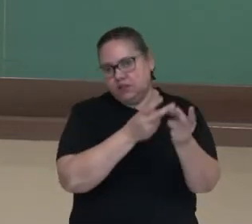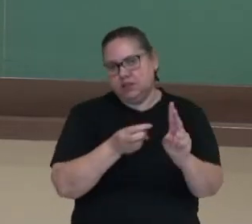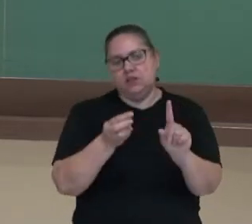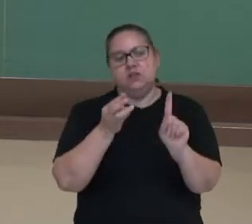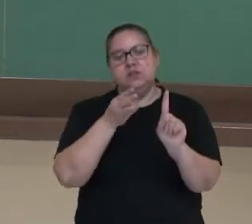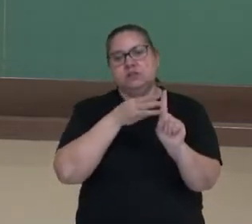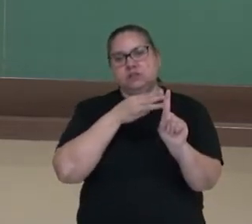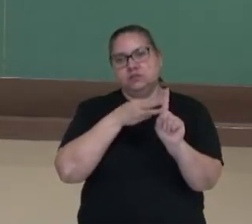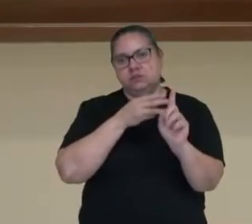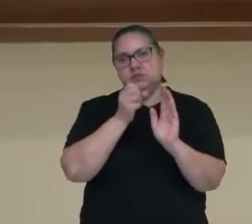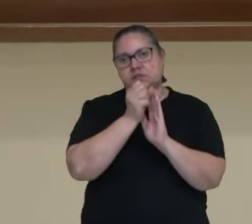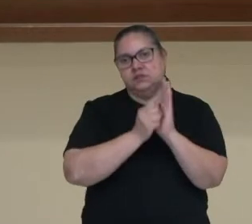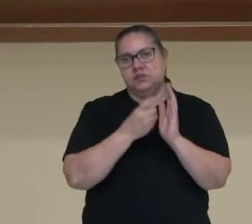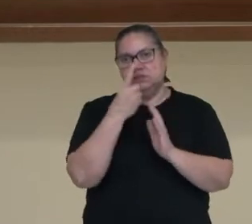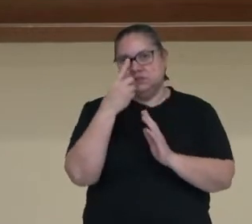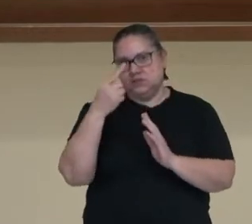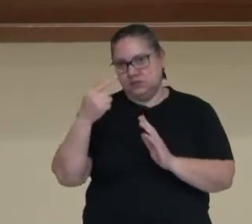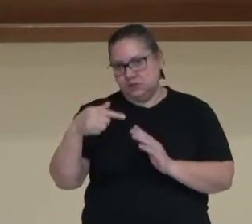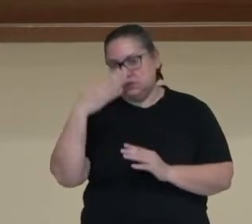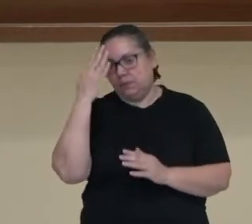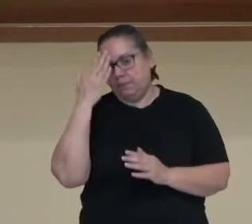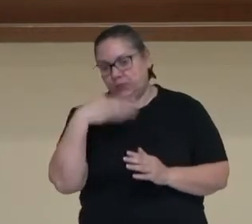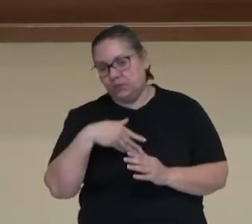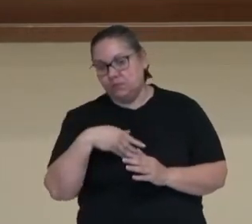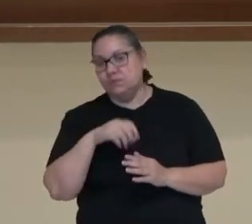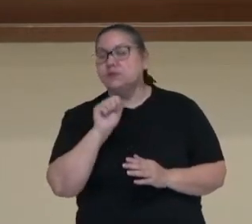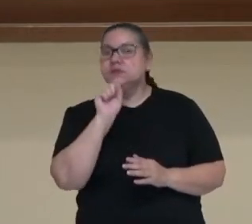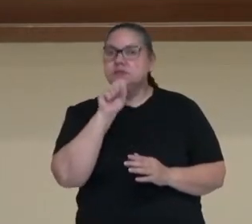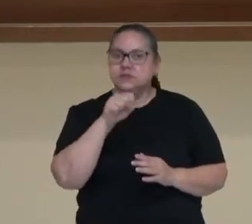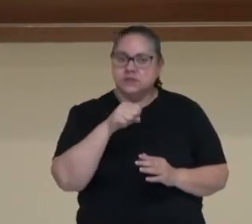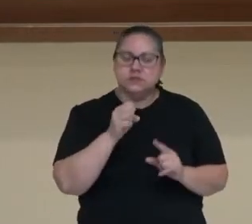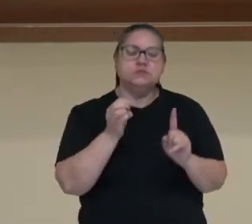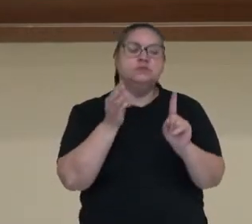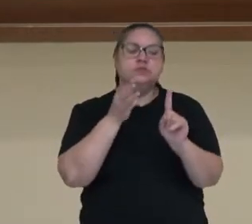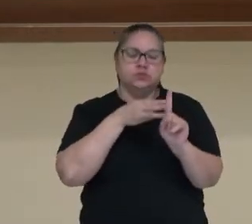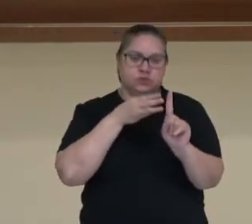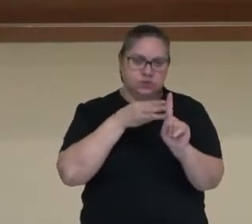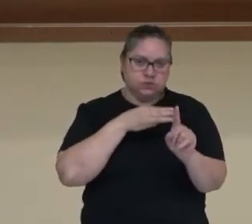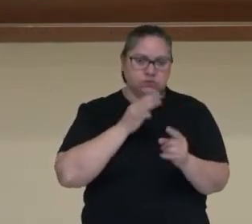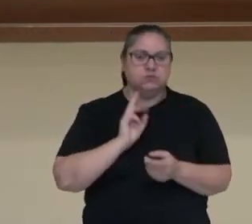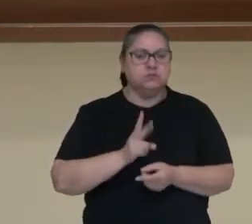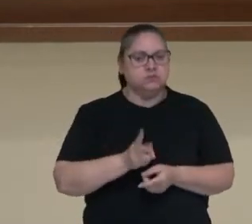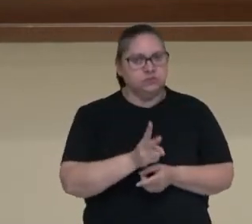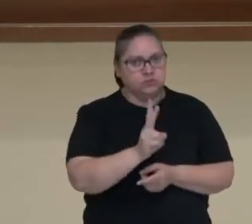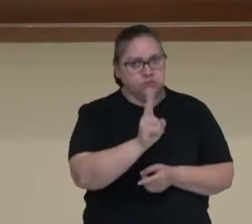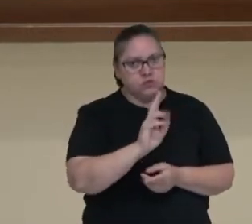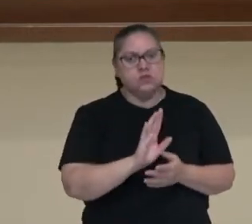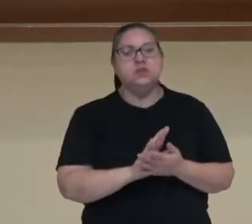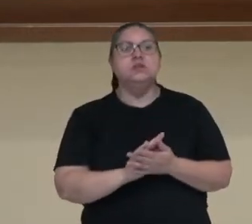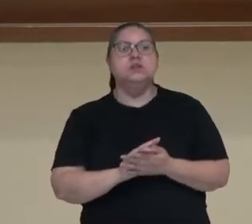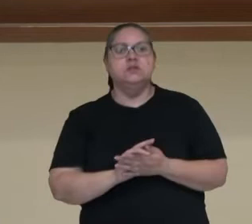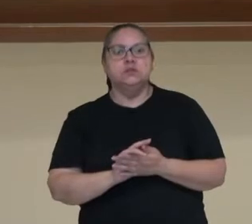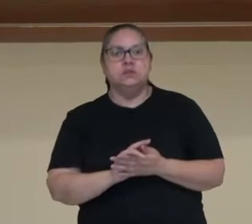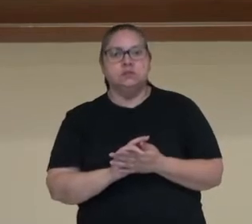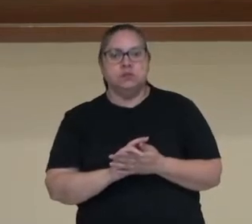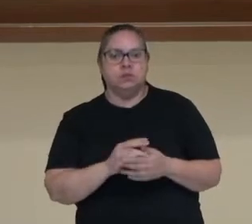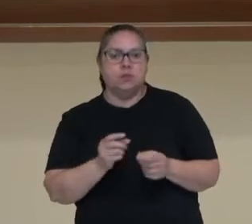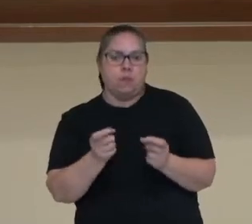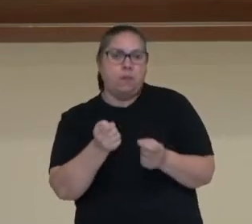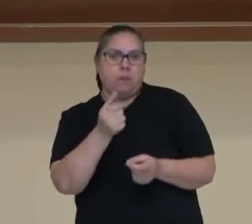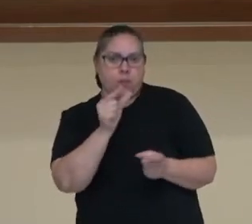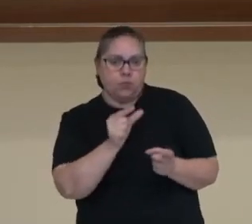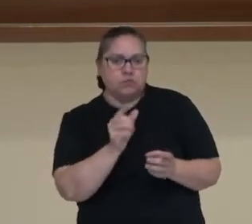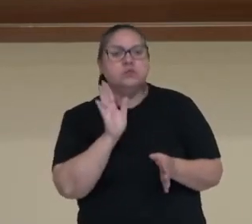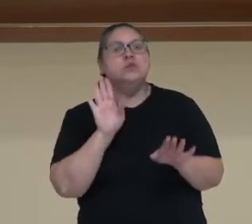século XVII. Então isso comprova que sim, os indígenas continuaram, apesar de serem em menor escala,